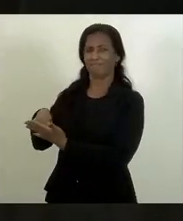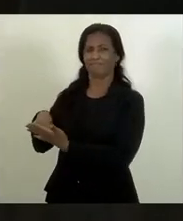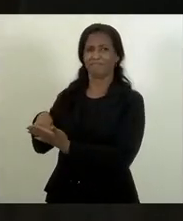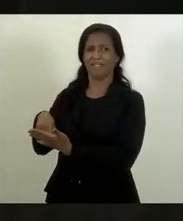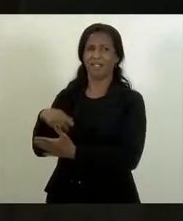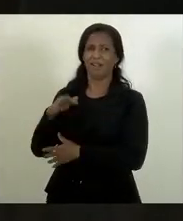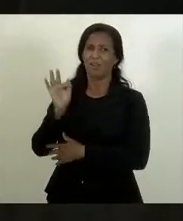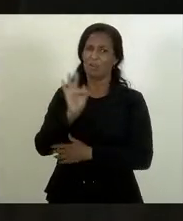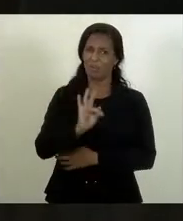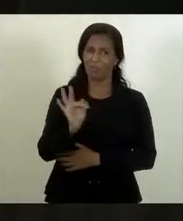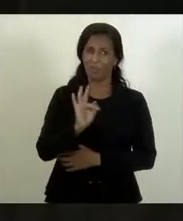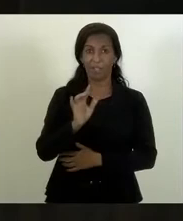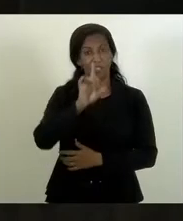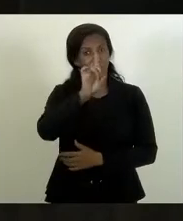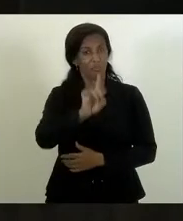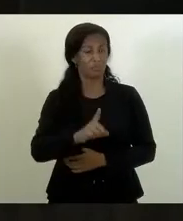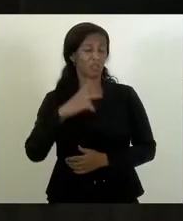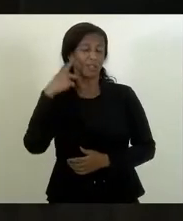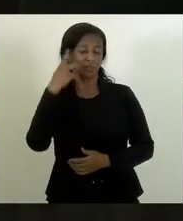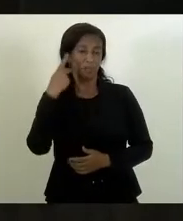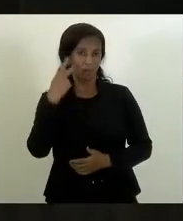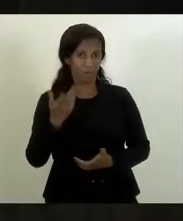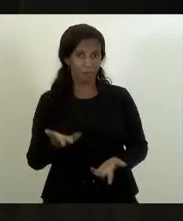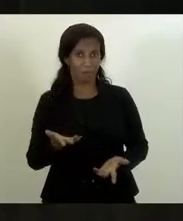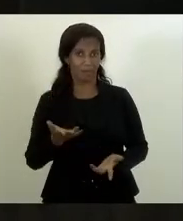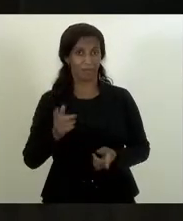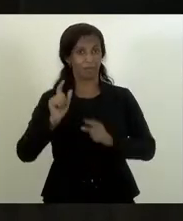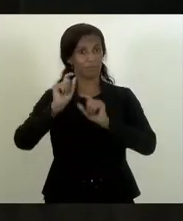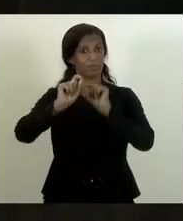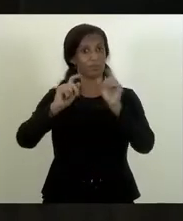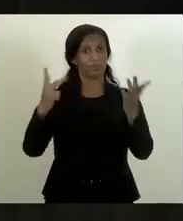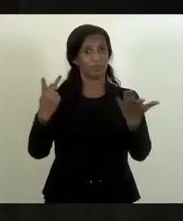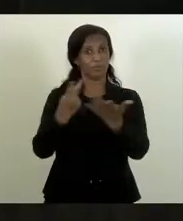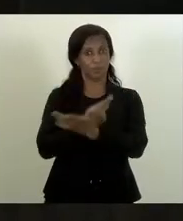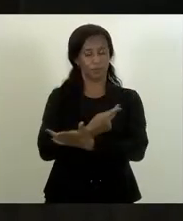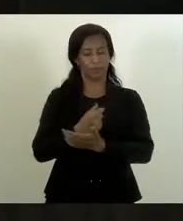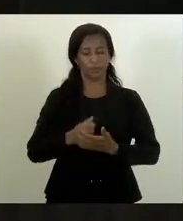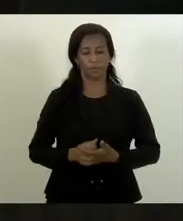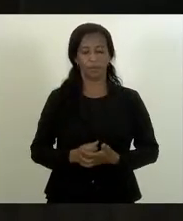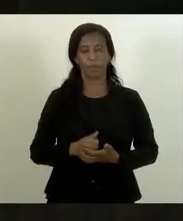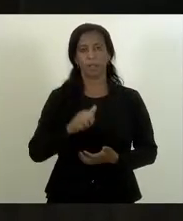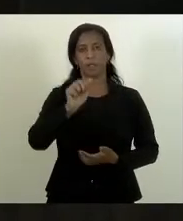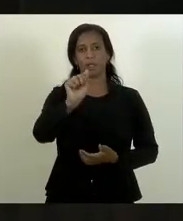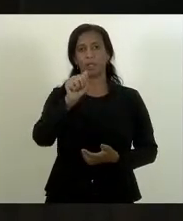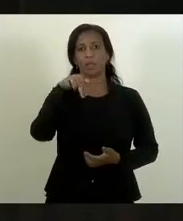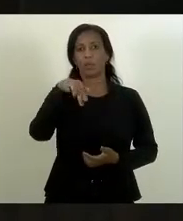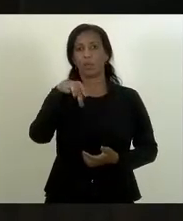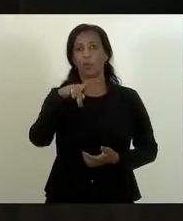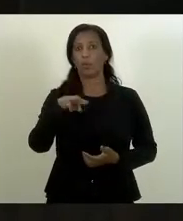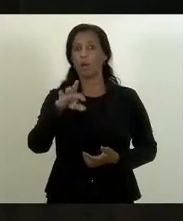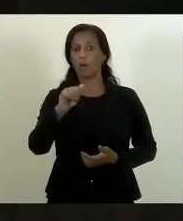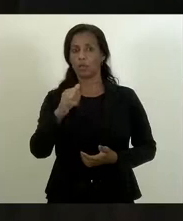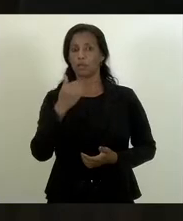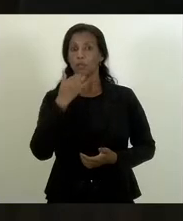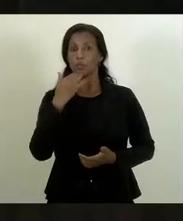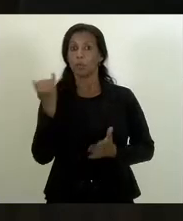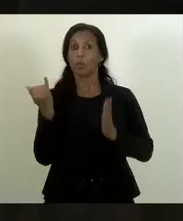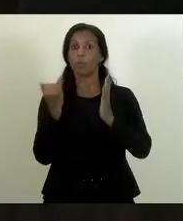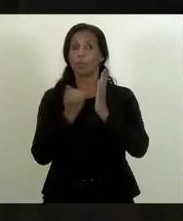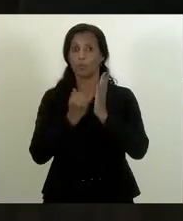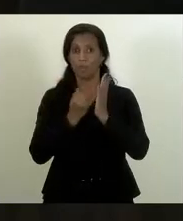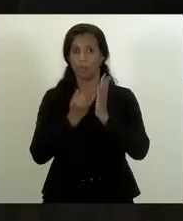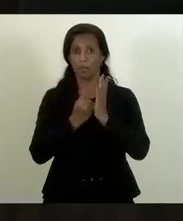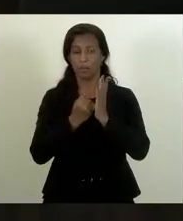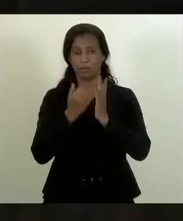parlamentar. O que aconteceu, Valdeck, é que o deputado Anderson, na terça-feira, me cobrou a publicação do projeto.